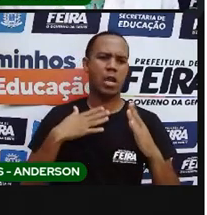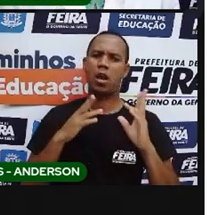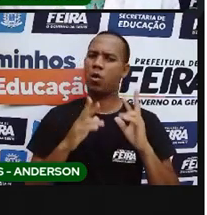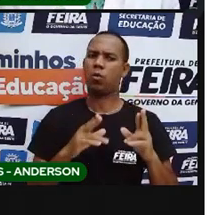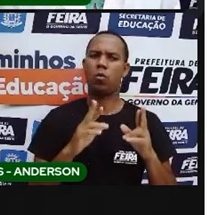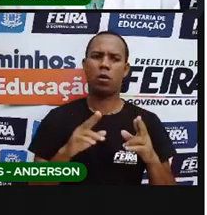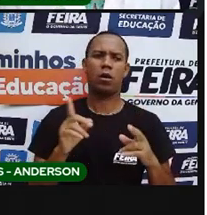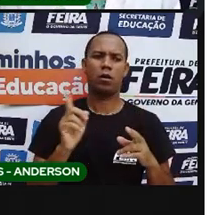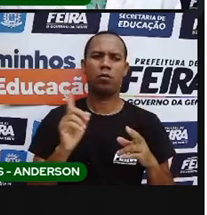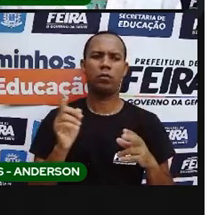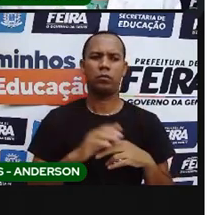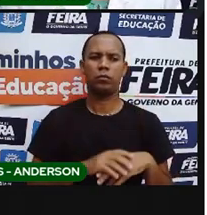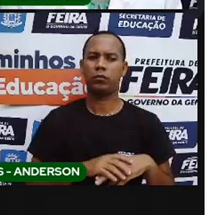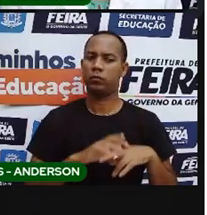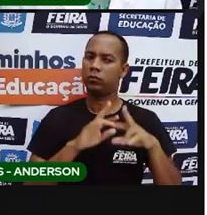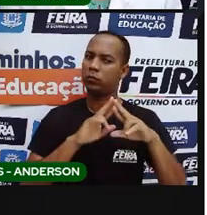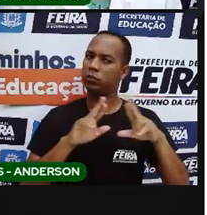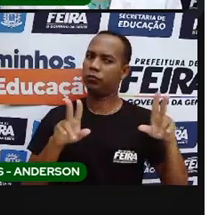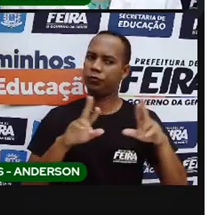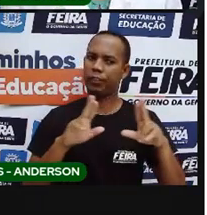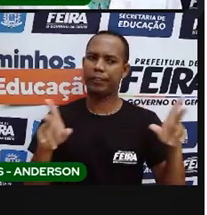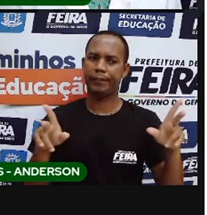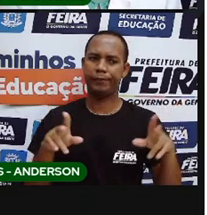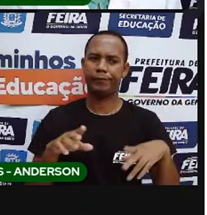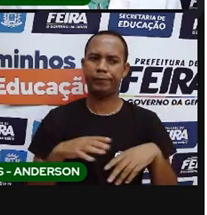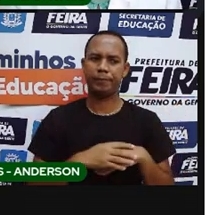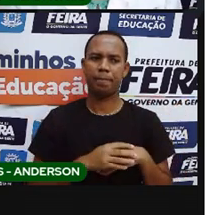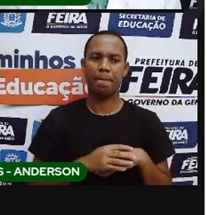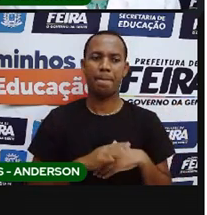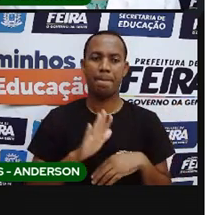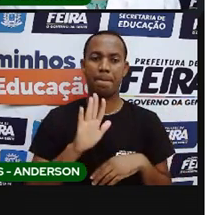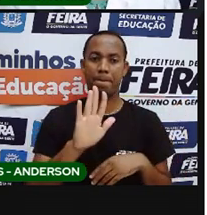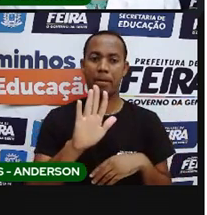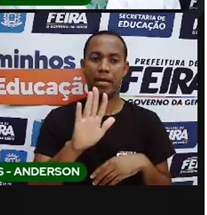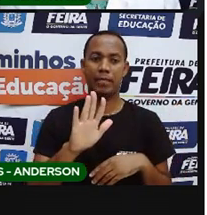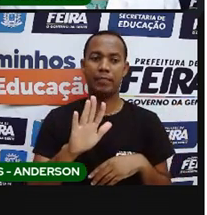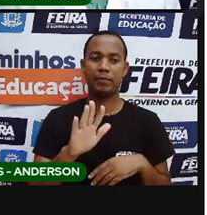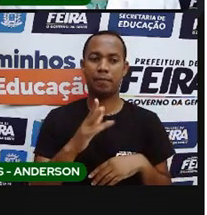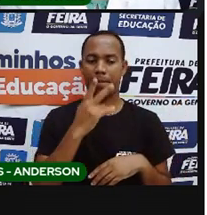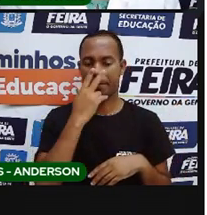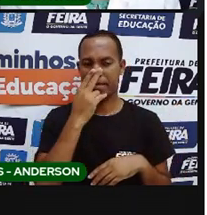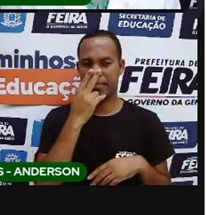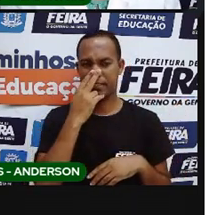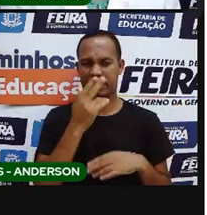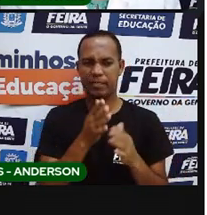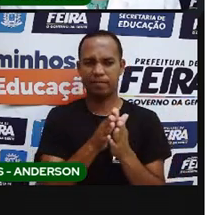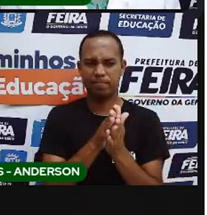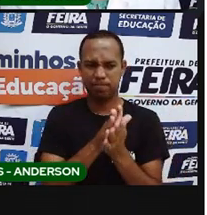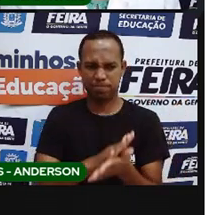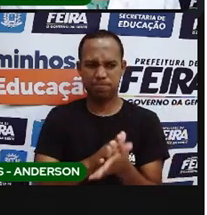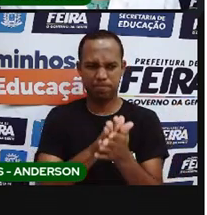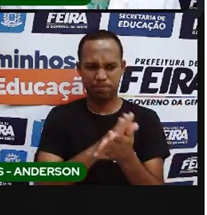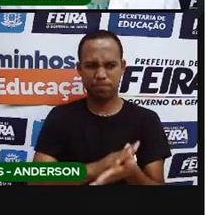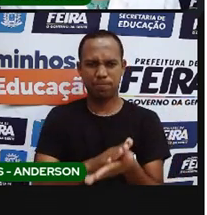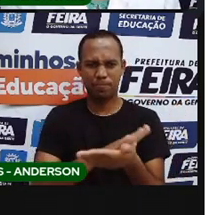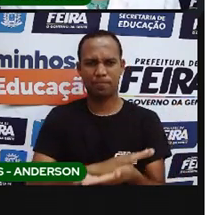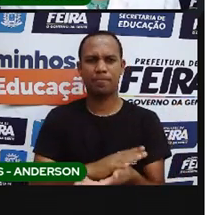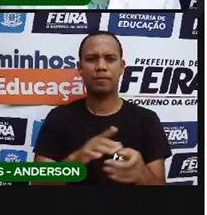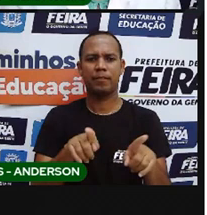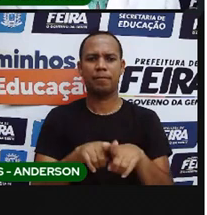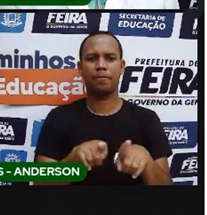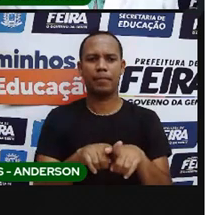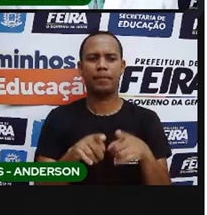agora. Foi um desencontro de cultura, que mais correspondeu ao processo de extermínio e submissão dos indígenas,